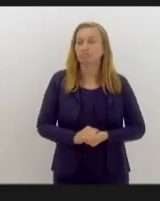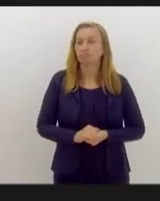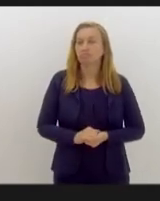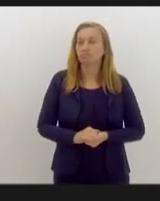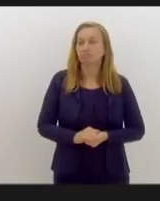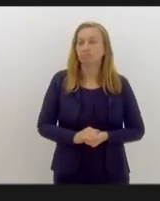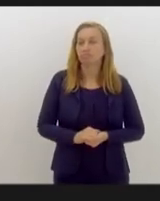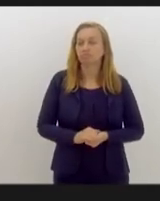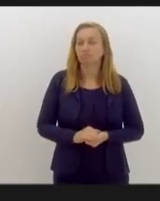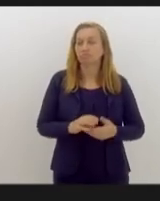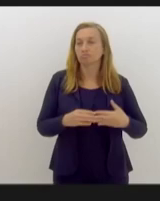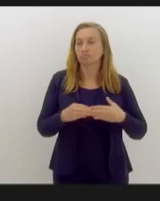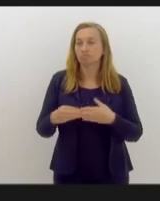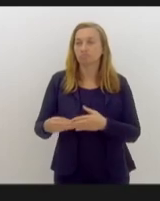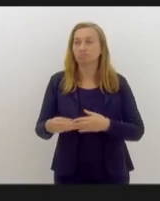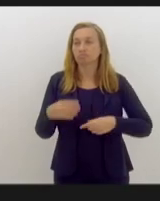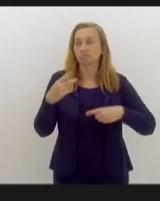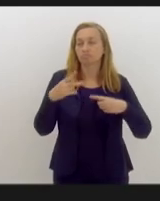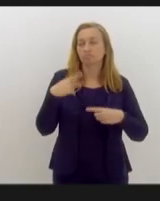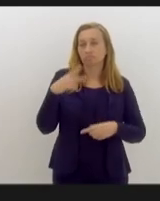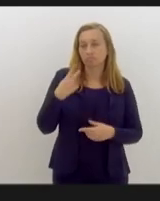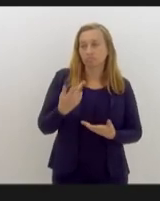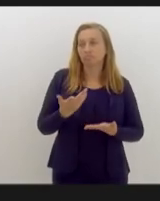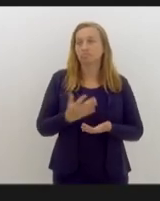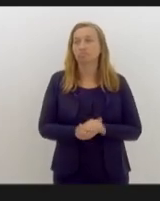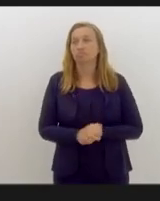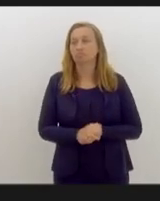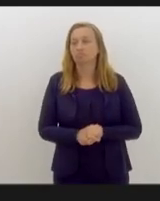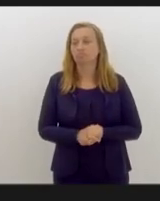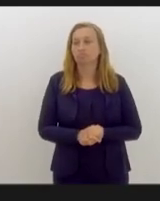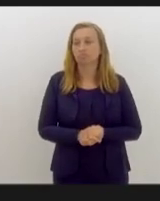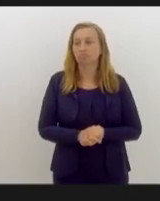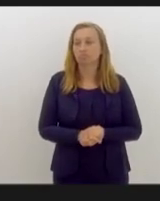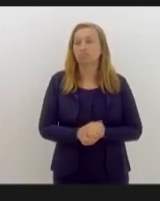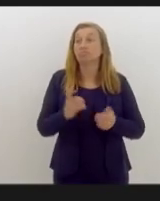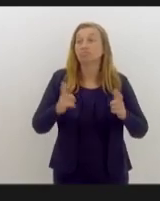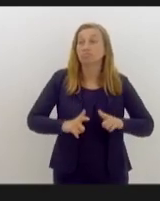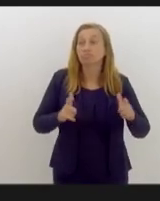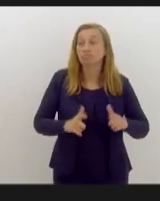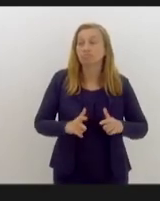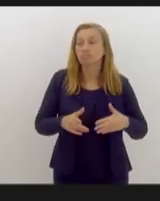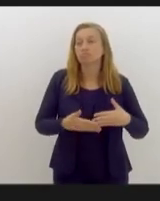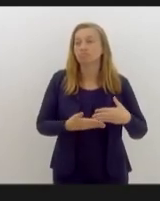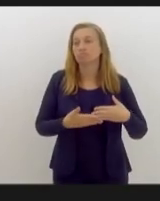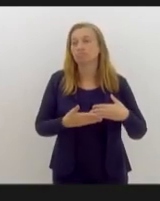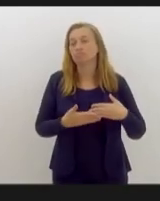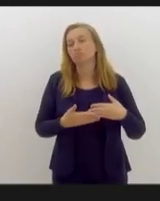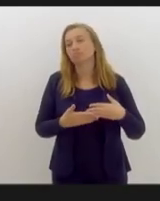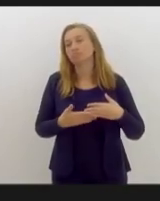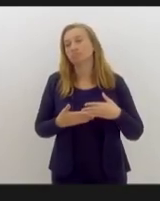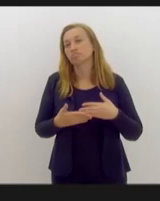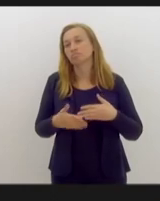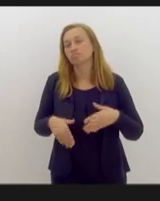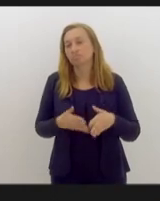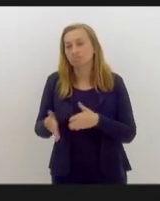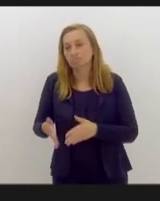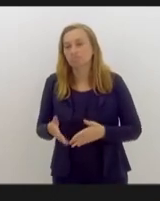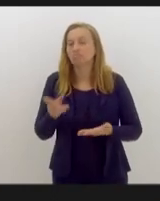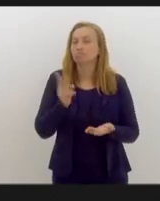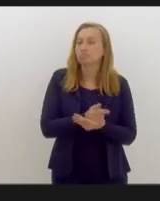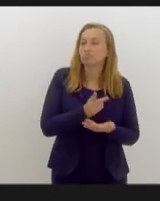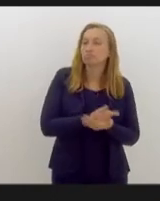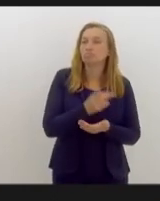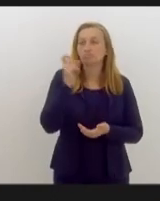sem direcionamento das políticas, né, sem direcionamento para onde a gente quer caminhar. Então, acho que é importante, mesmo com todas